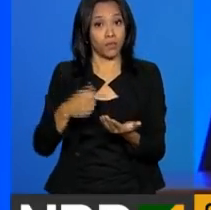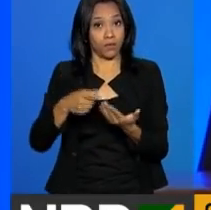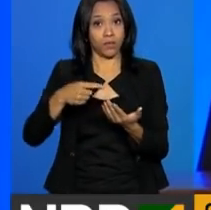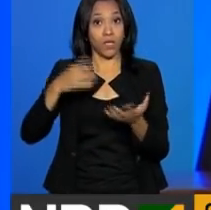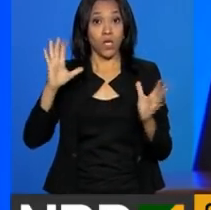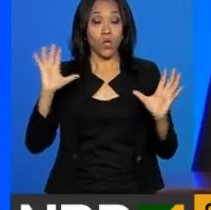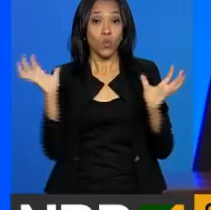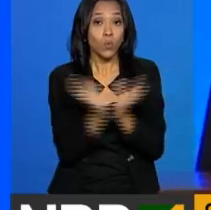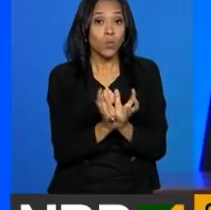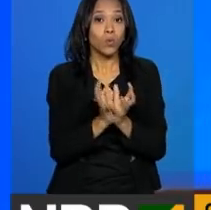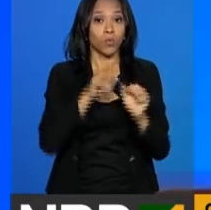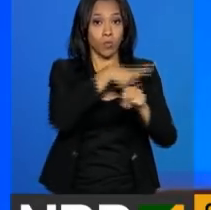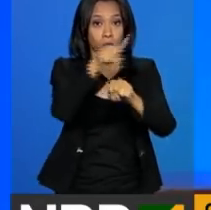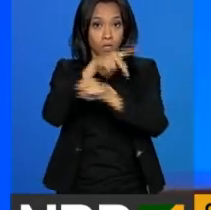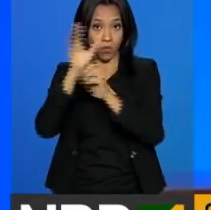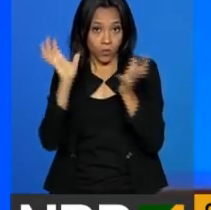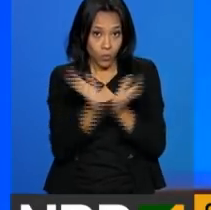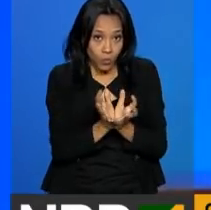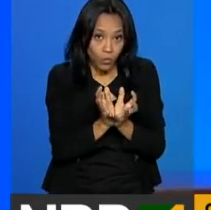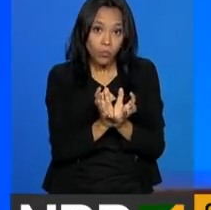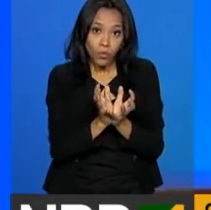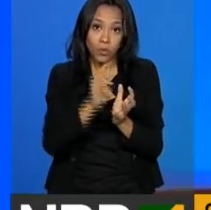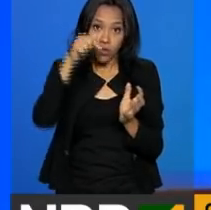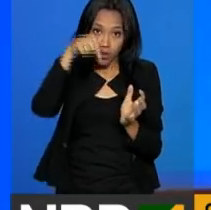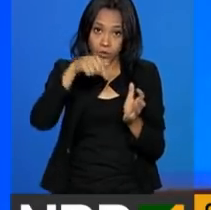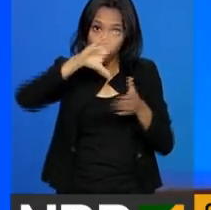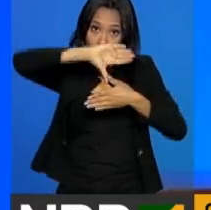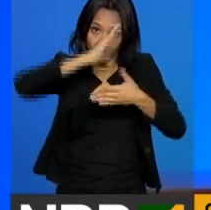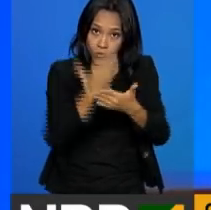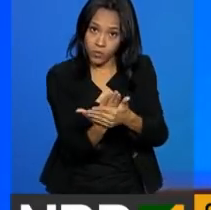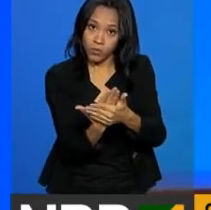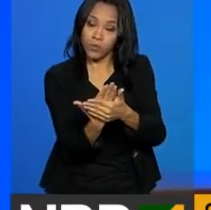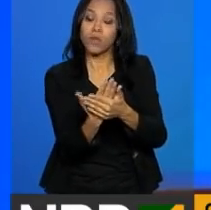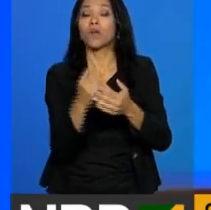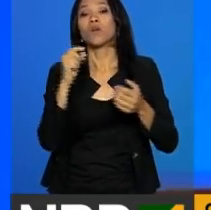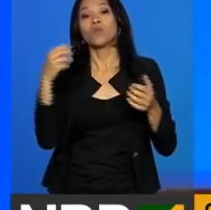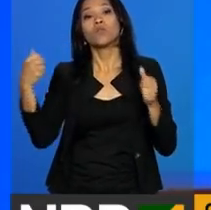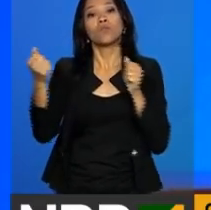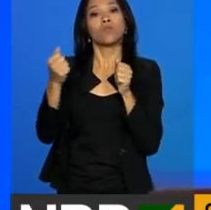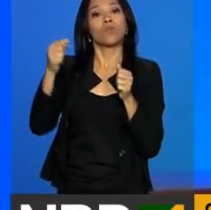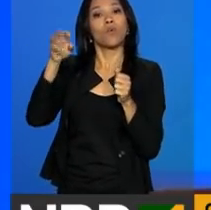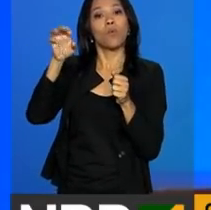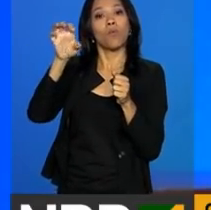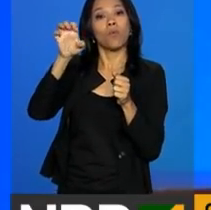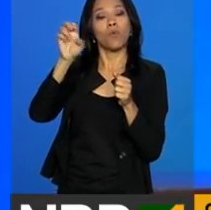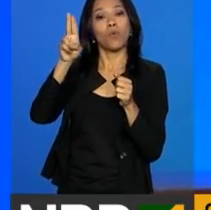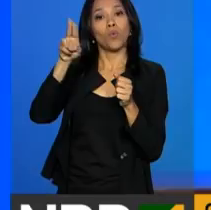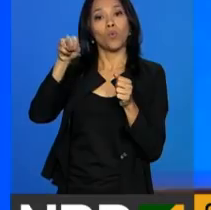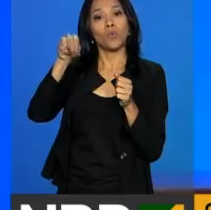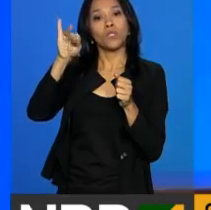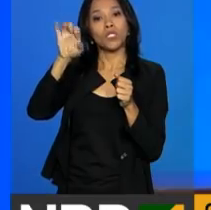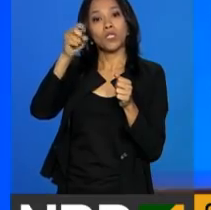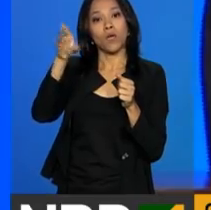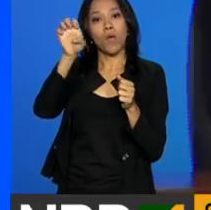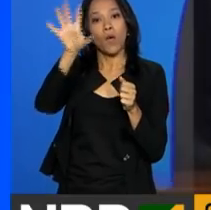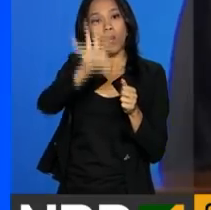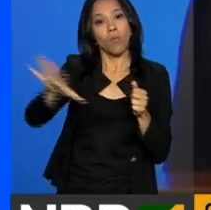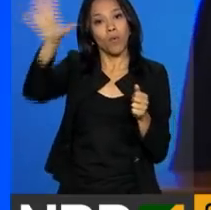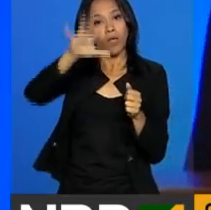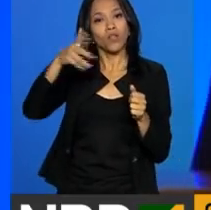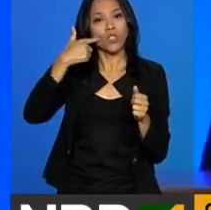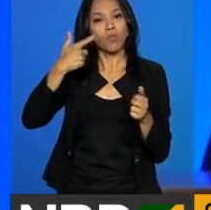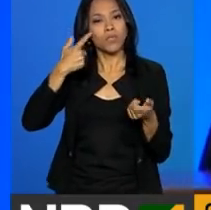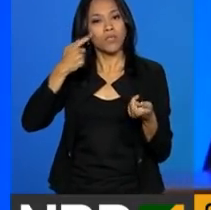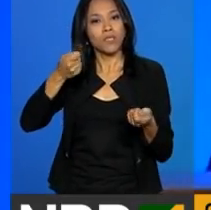membros do bloco e dos blocos do bloco mercosul com a união européia vamos fechar esse acordo como estamos procurando fechar